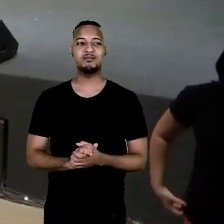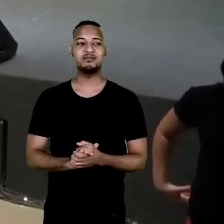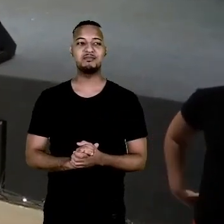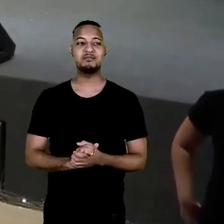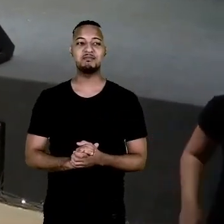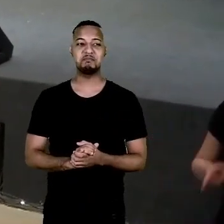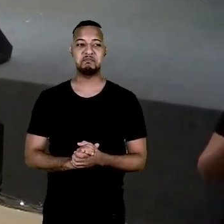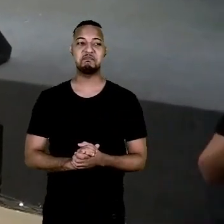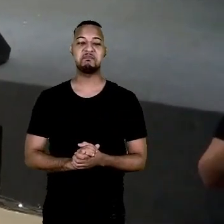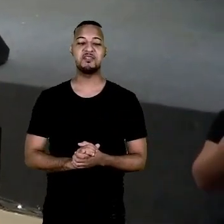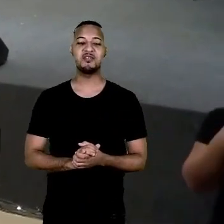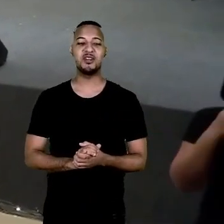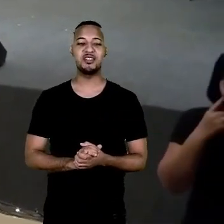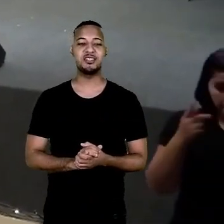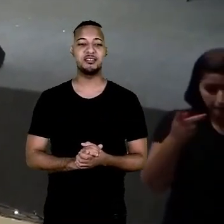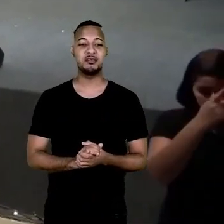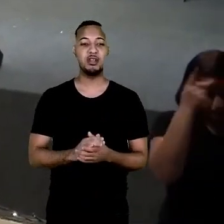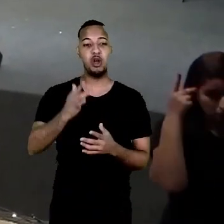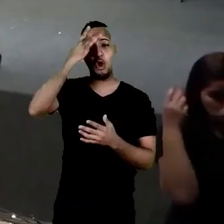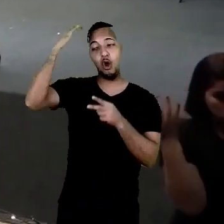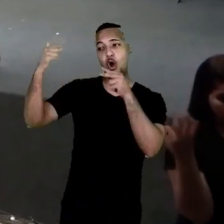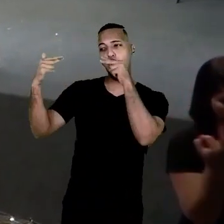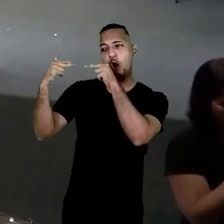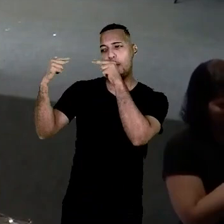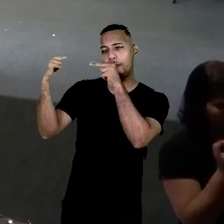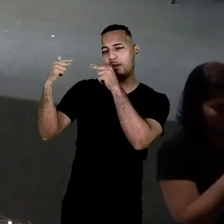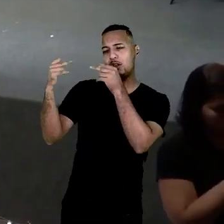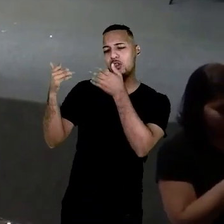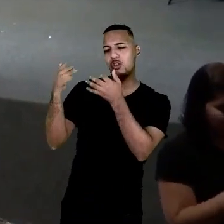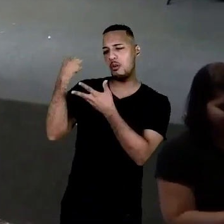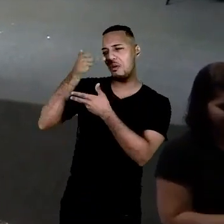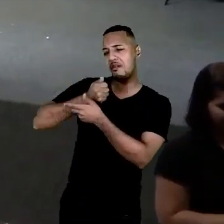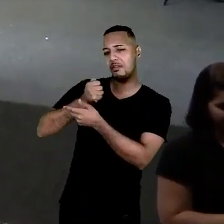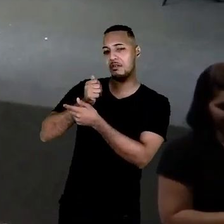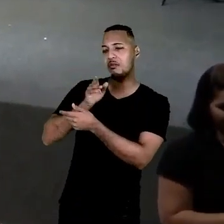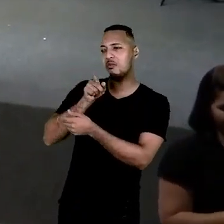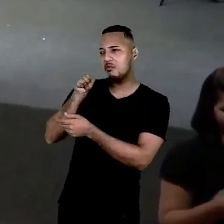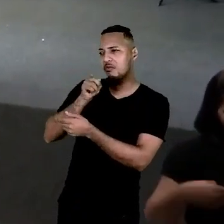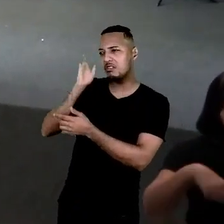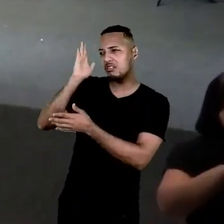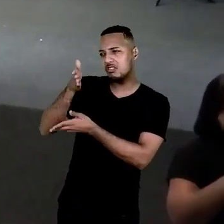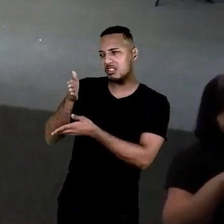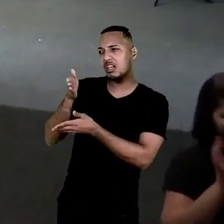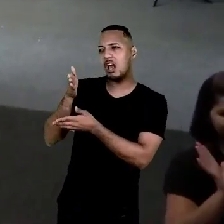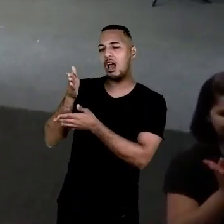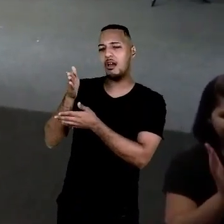Olha para o seu irmão lindo, maravilhoso que está do seu lado. Você já viu se ela fez chapinha?